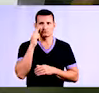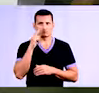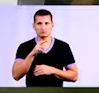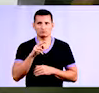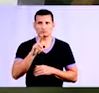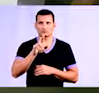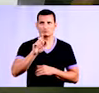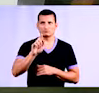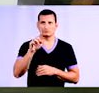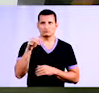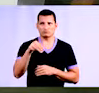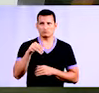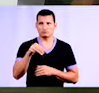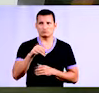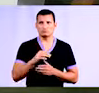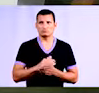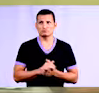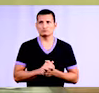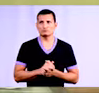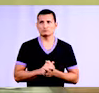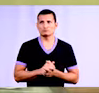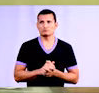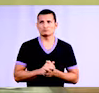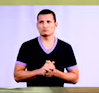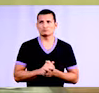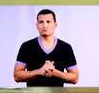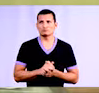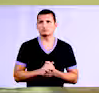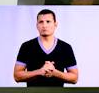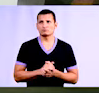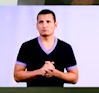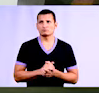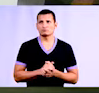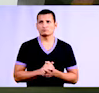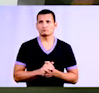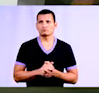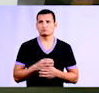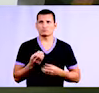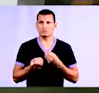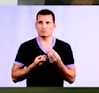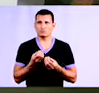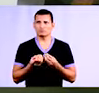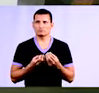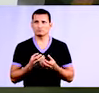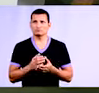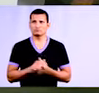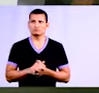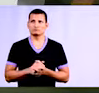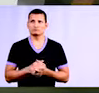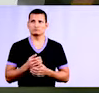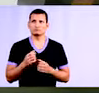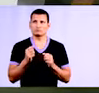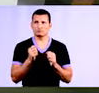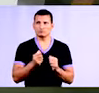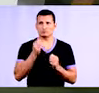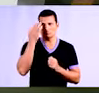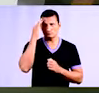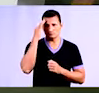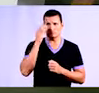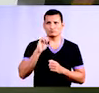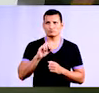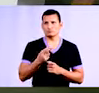de gerenciamento de memória, né? Porque assim, como que eu poderia entender ou falar para o